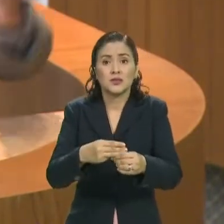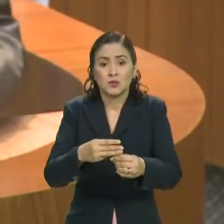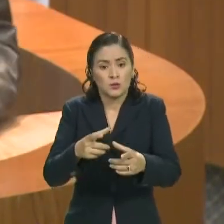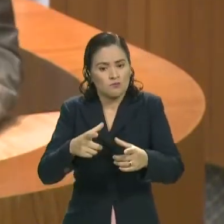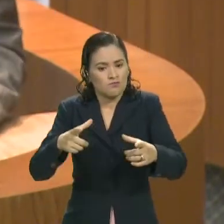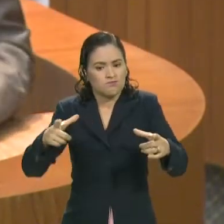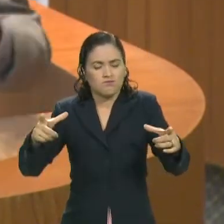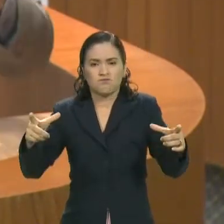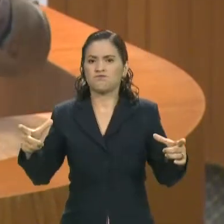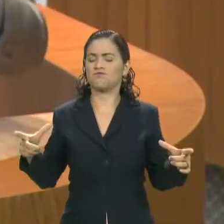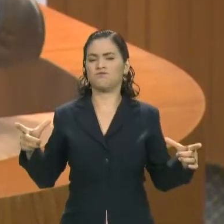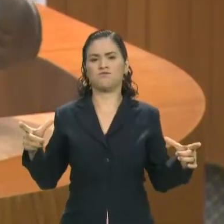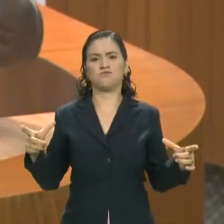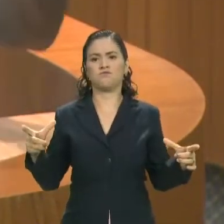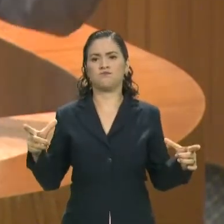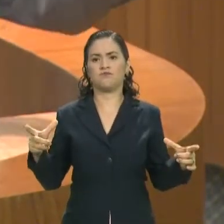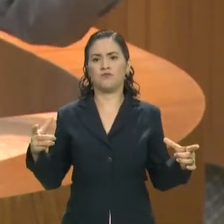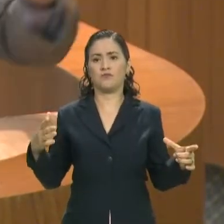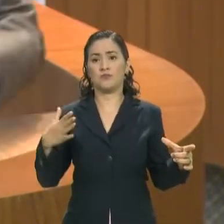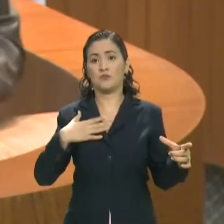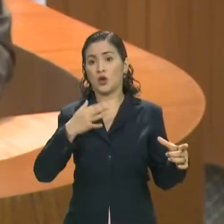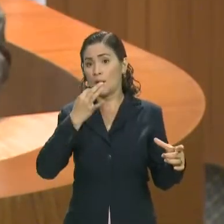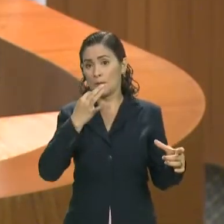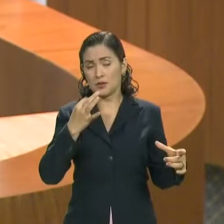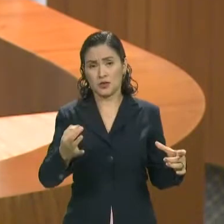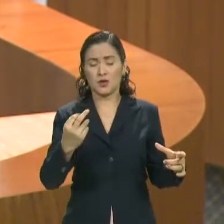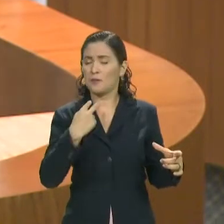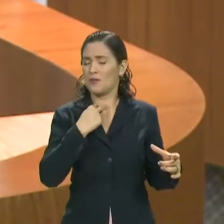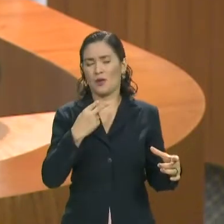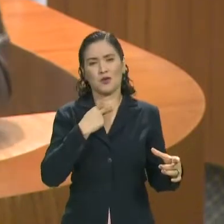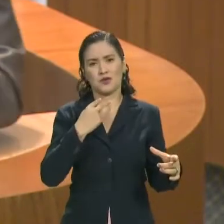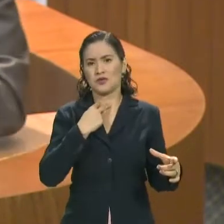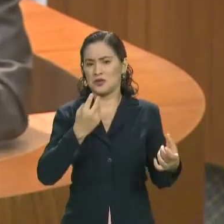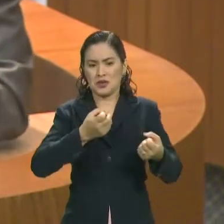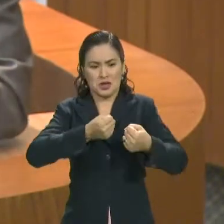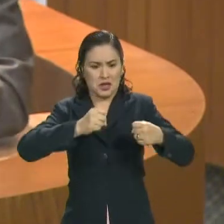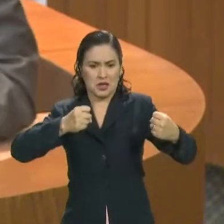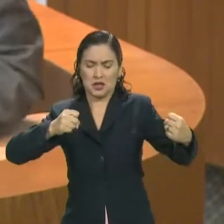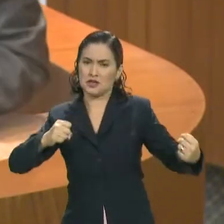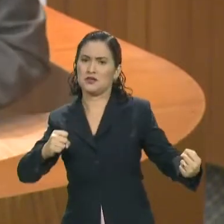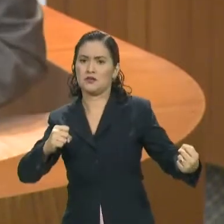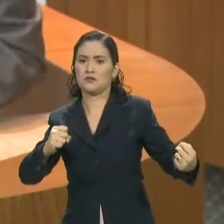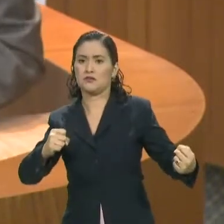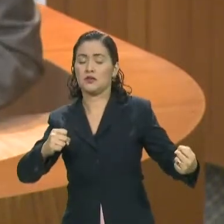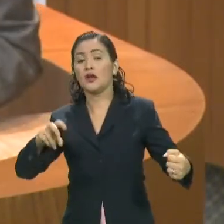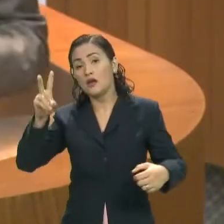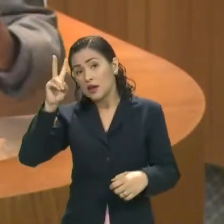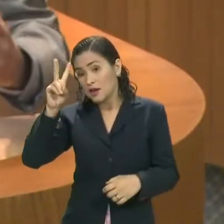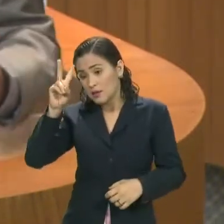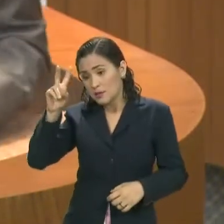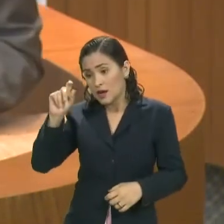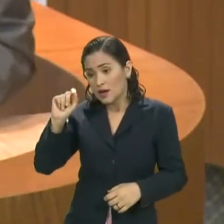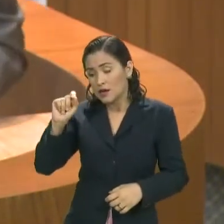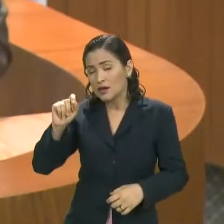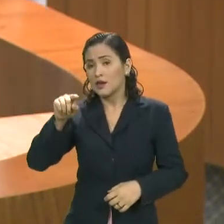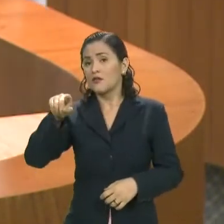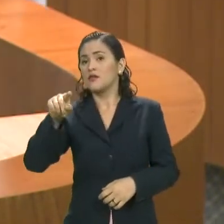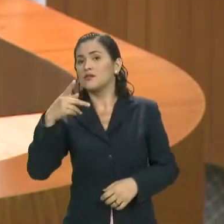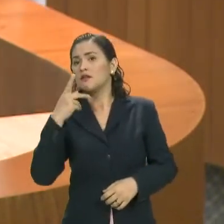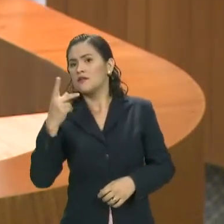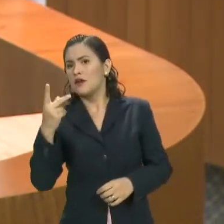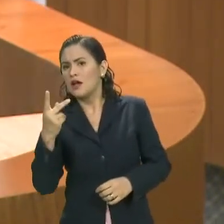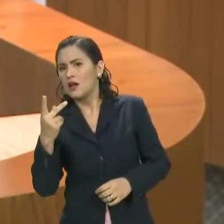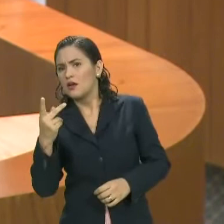metropolitana, naquele momento, não poderia ser tão abrangente. Eu lembro que Vossa Excelência se referiu a mim,